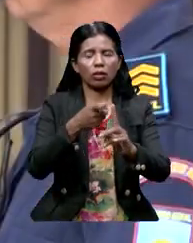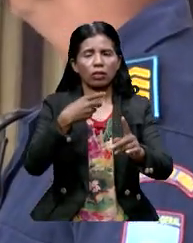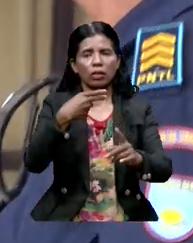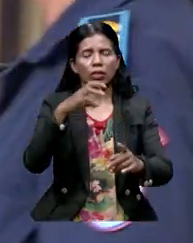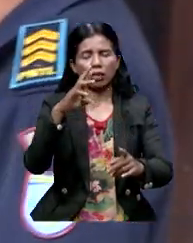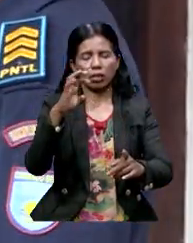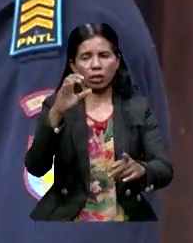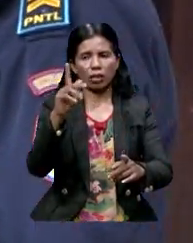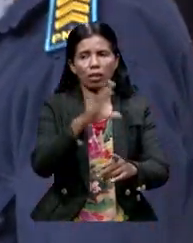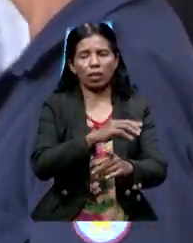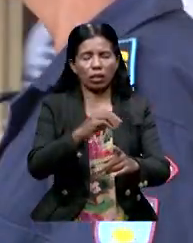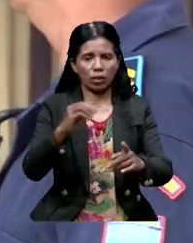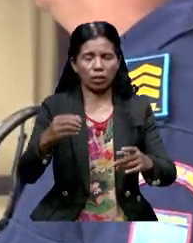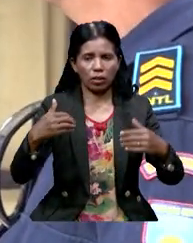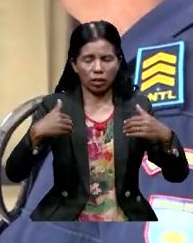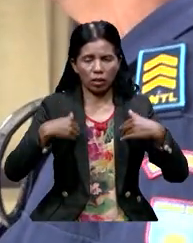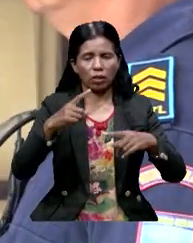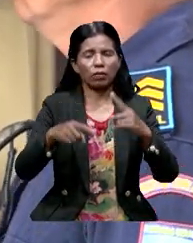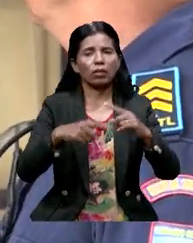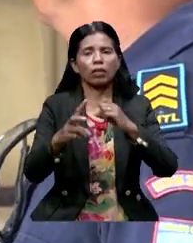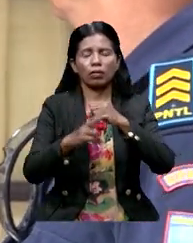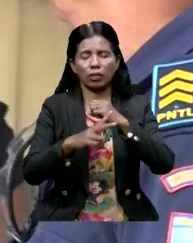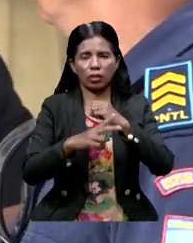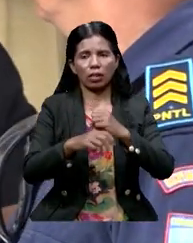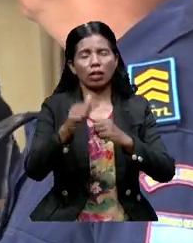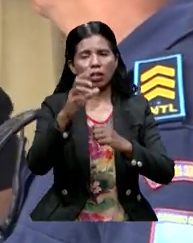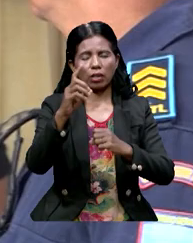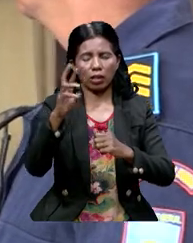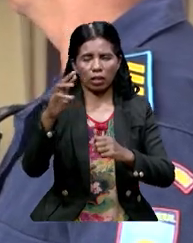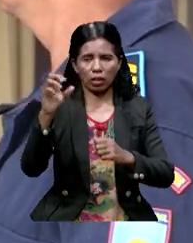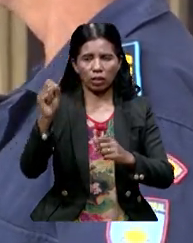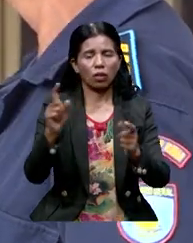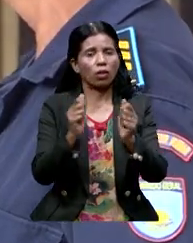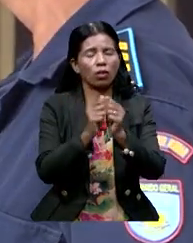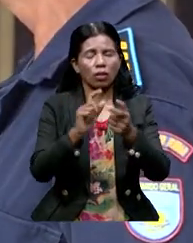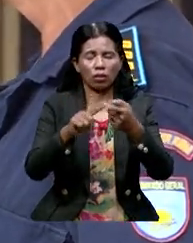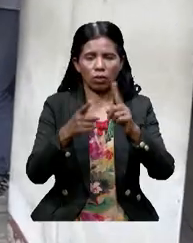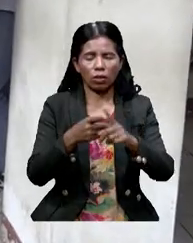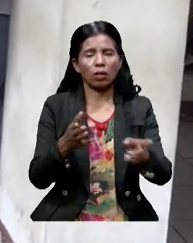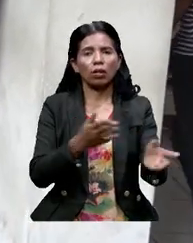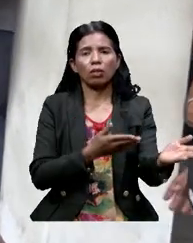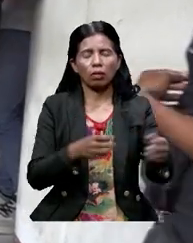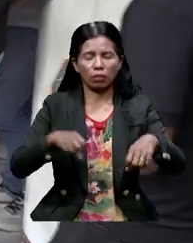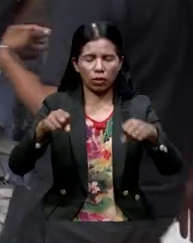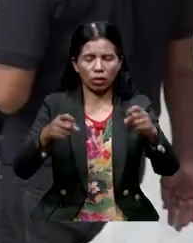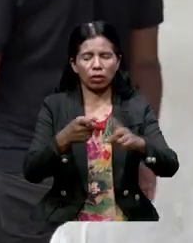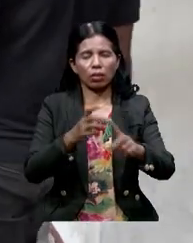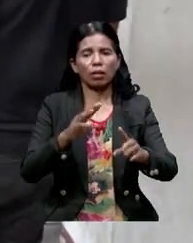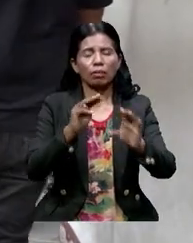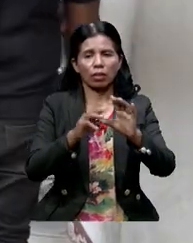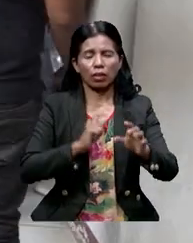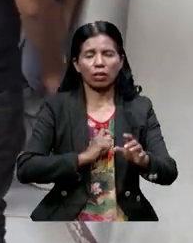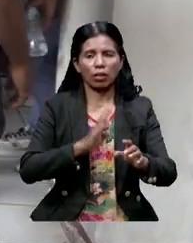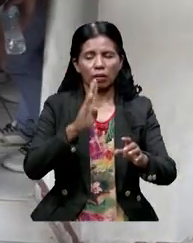da Costa, incidência ne moço, onde vítima ADRS, onde colega Lorimotor e Rússia Área Mercado Taibesinha,